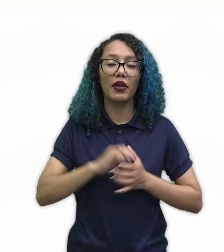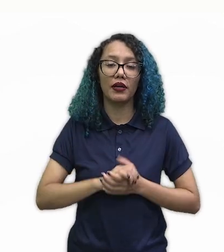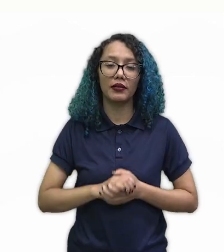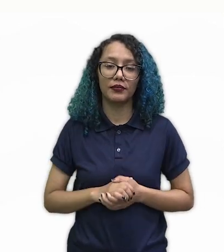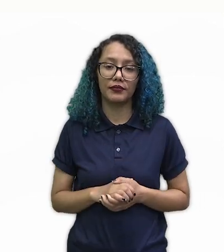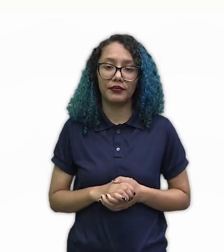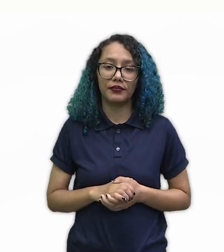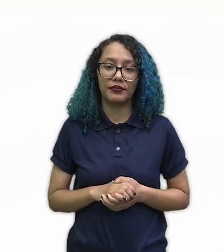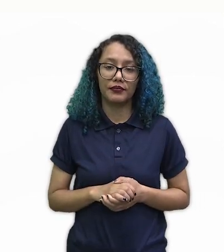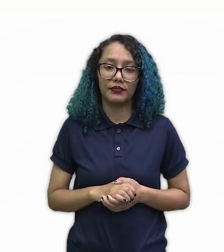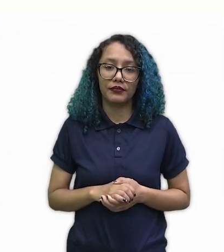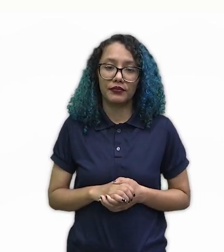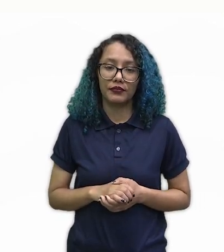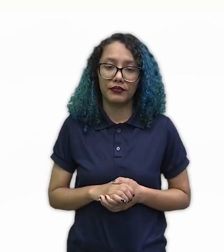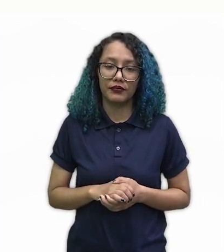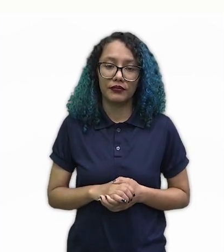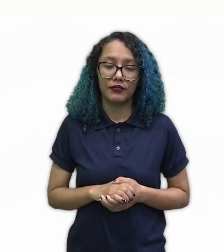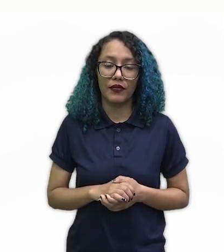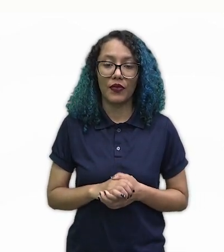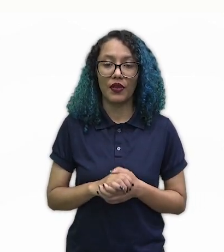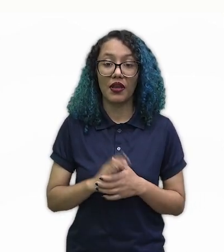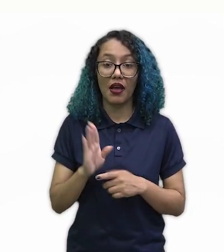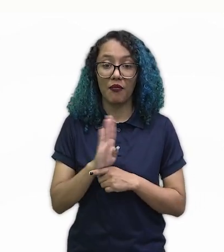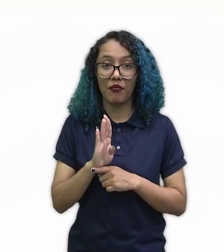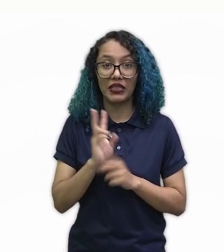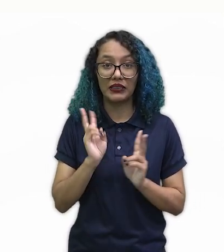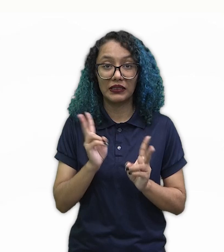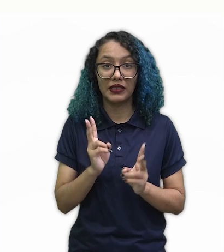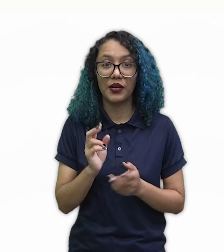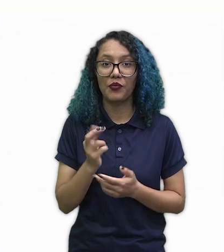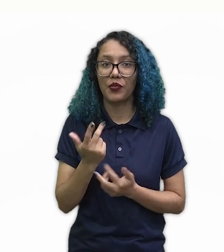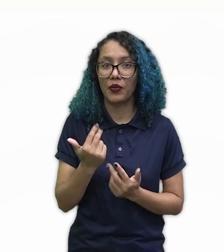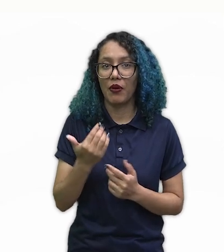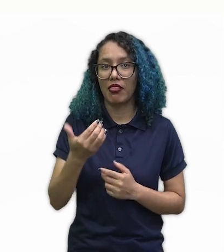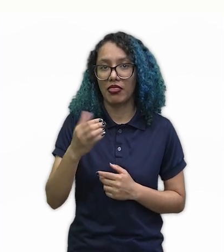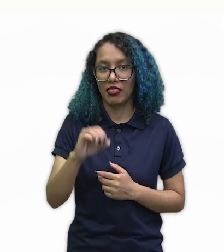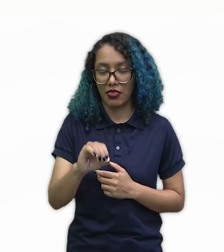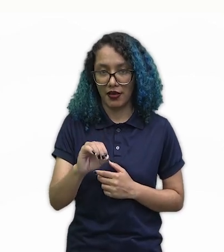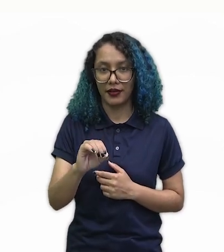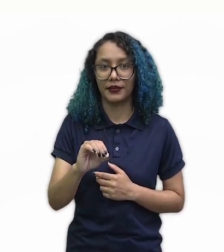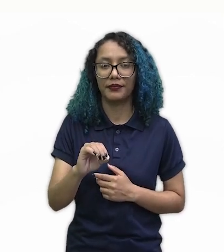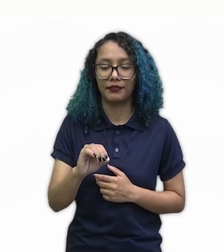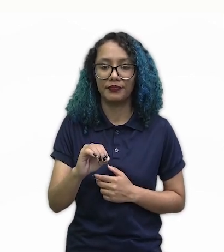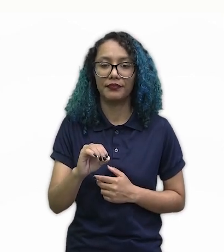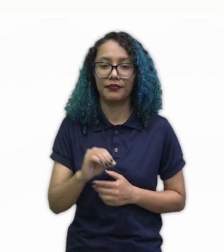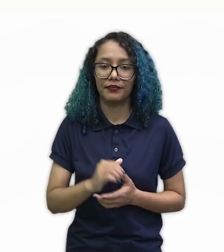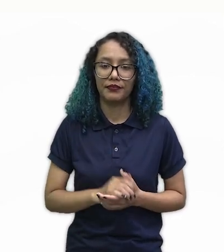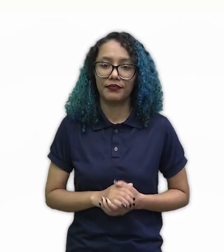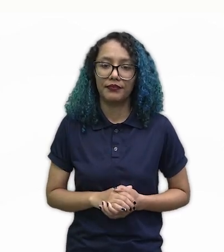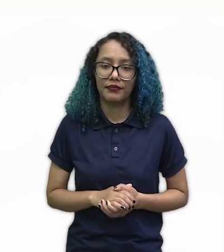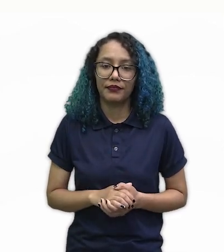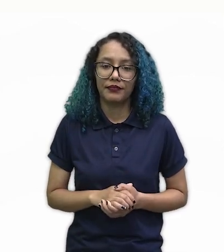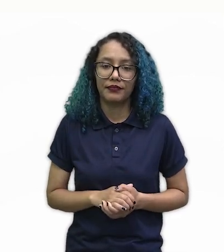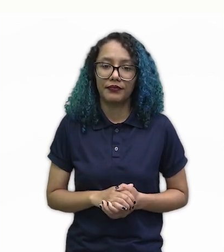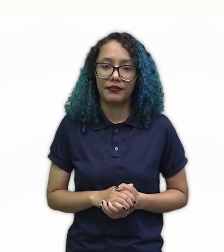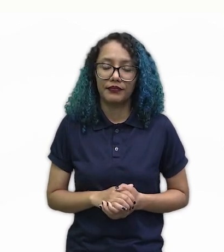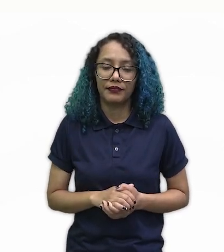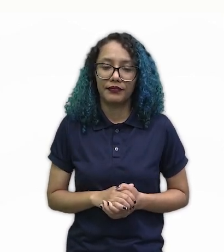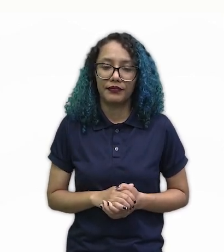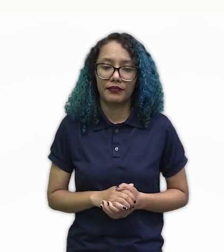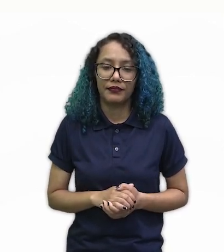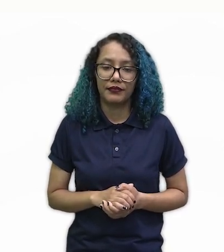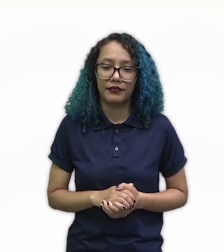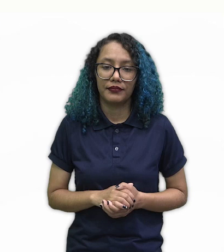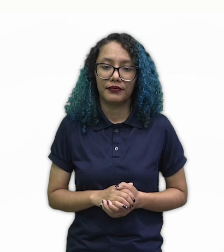vou ter essa base sempre igual a 10. Sempre. ok? Logicamente,